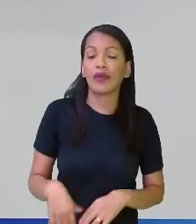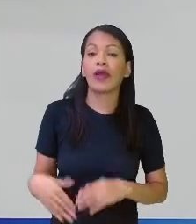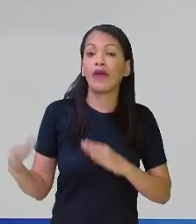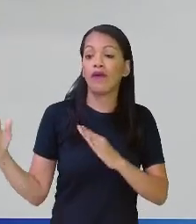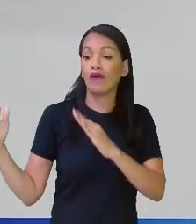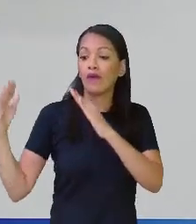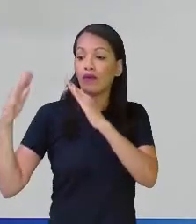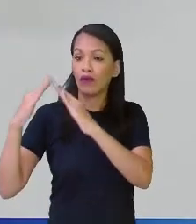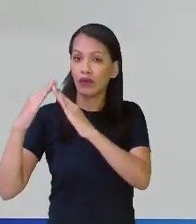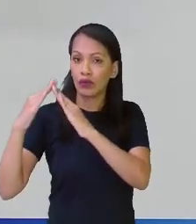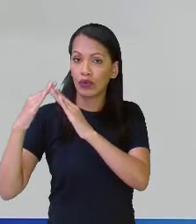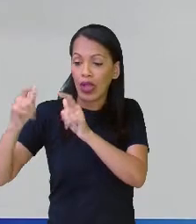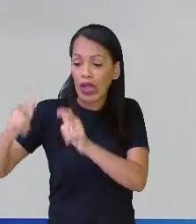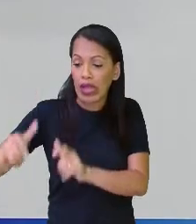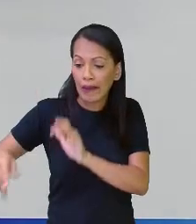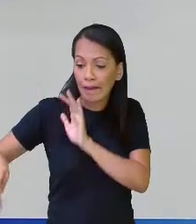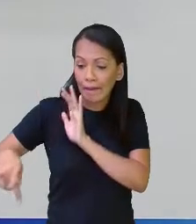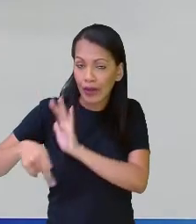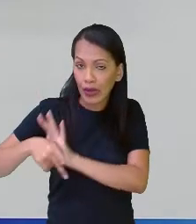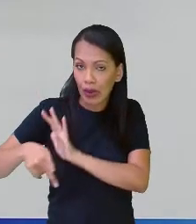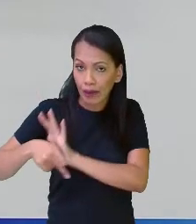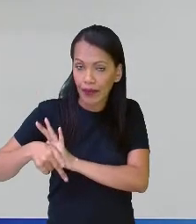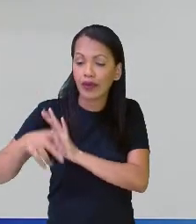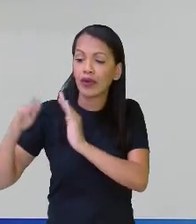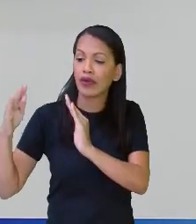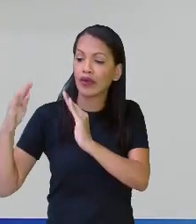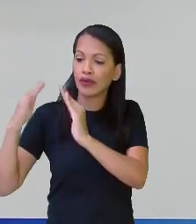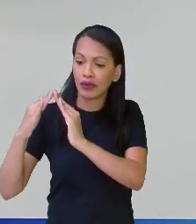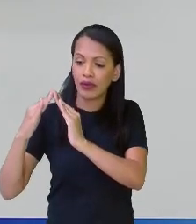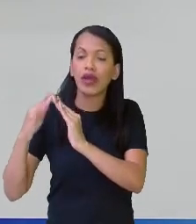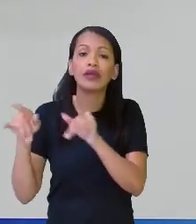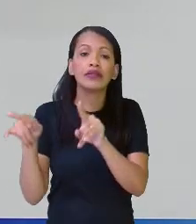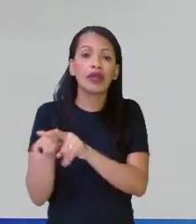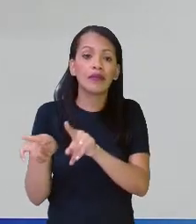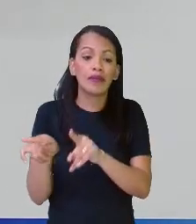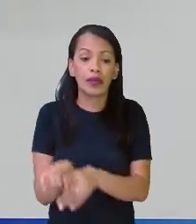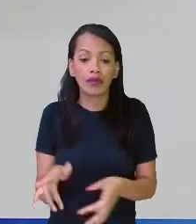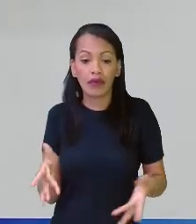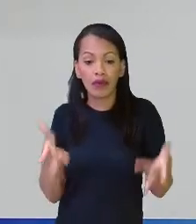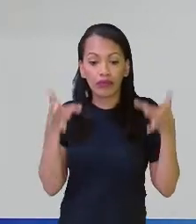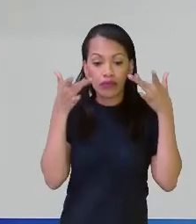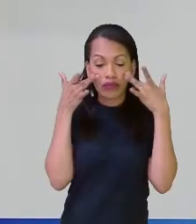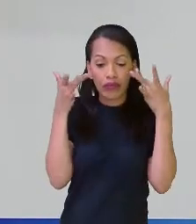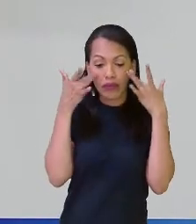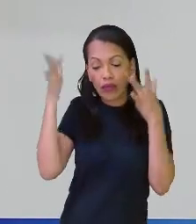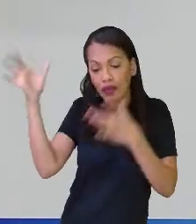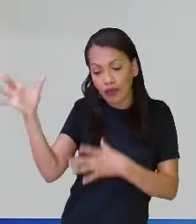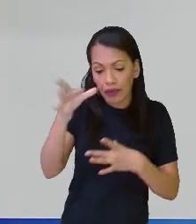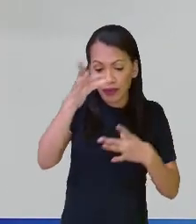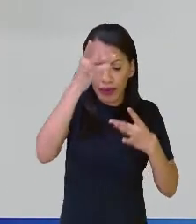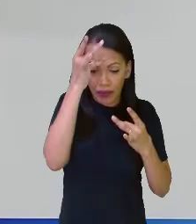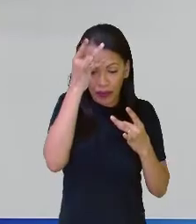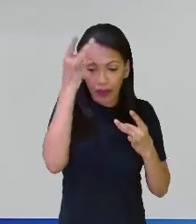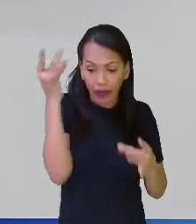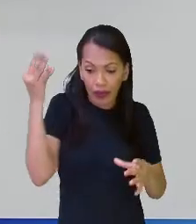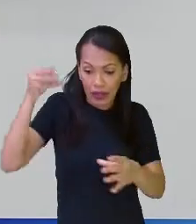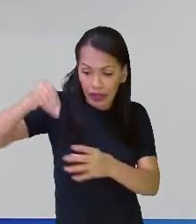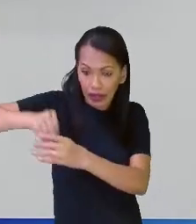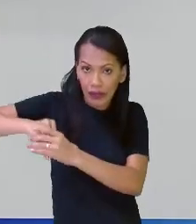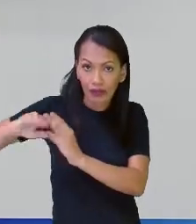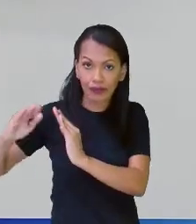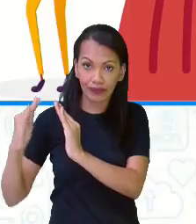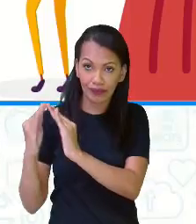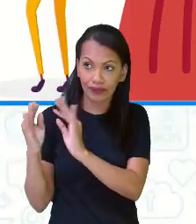obra, certo? É uma forma de arte na qual um ou vários atores apresentam uma determinada história